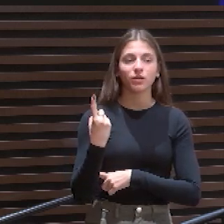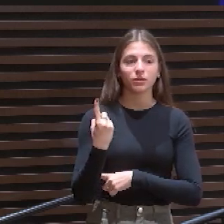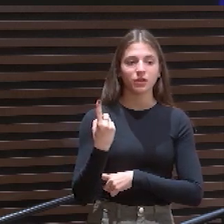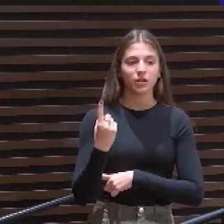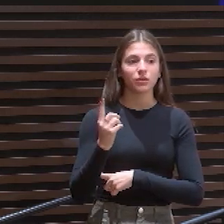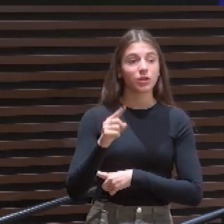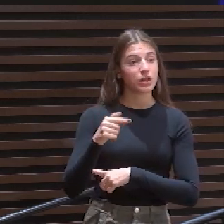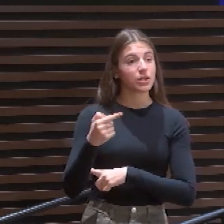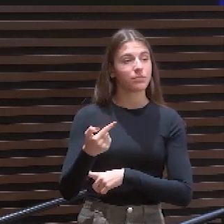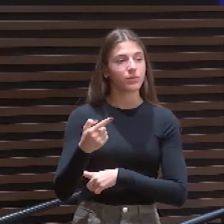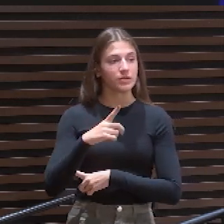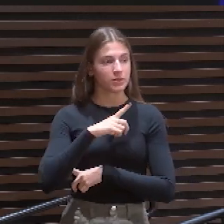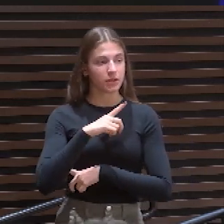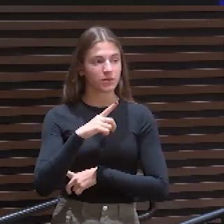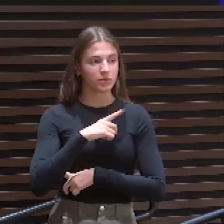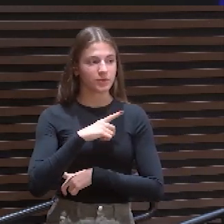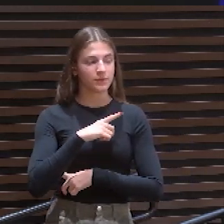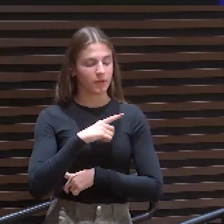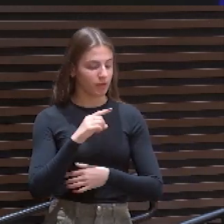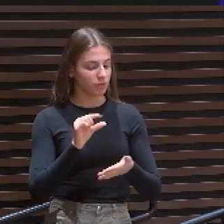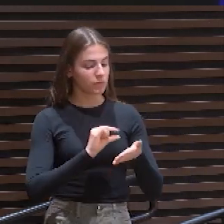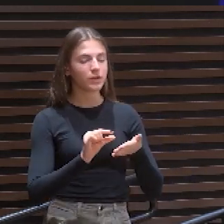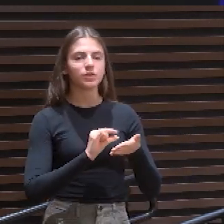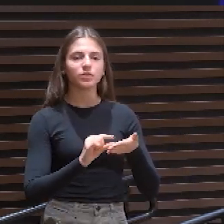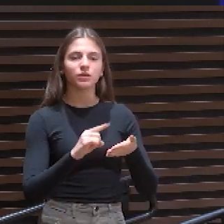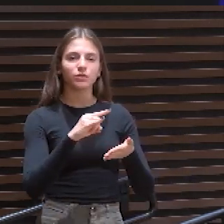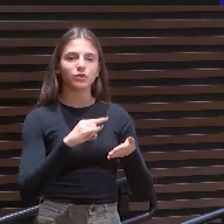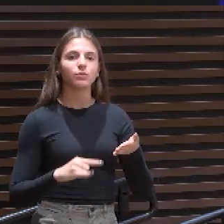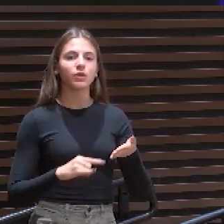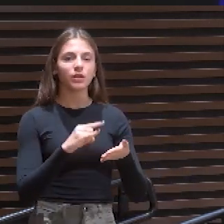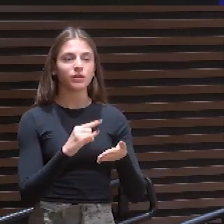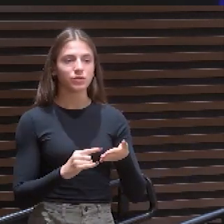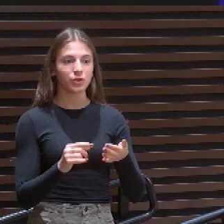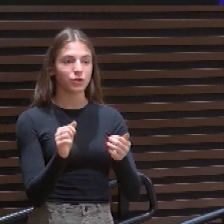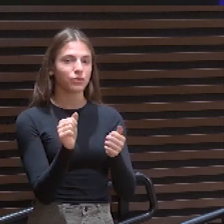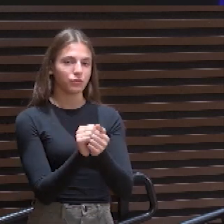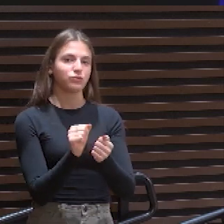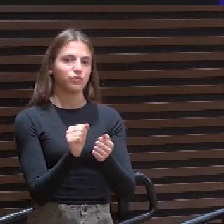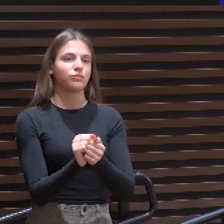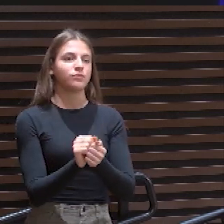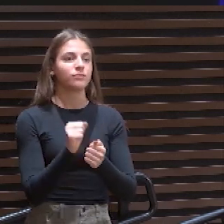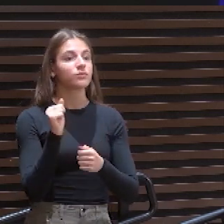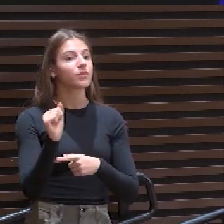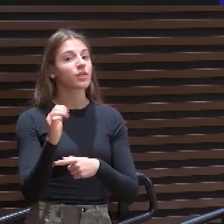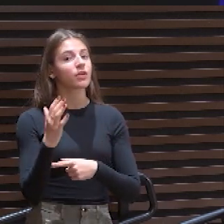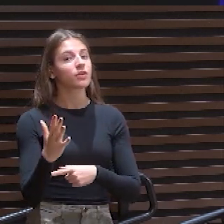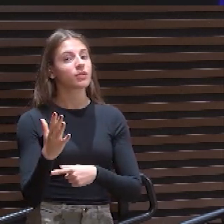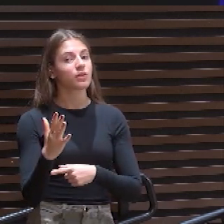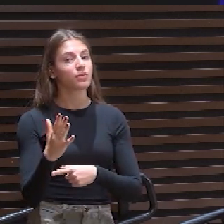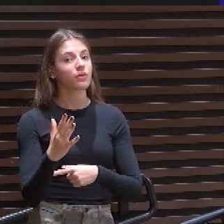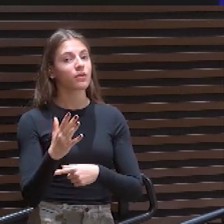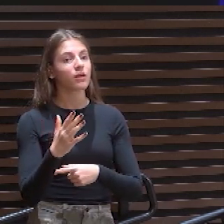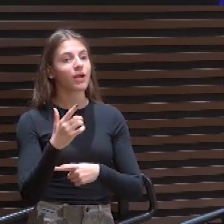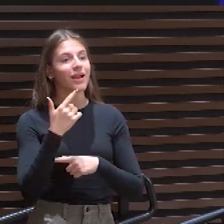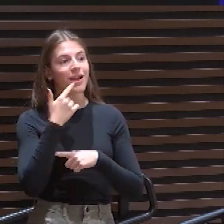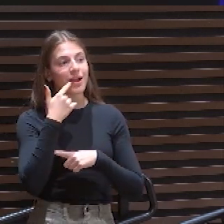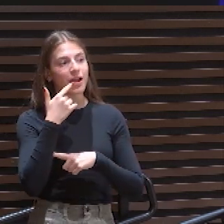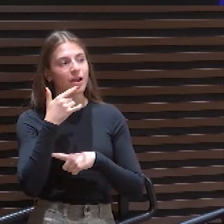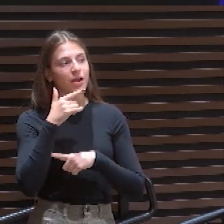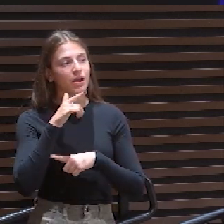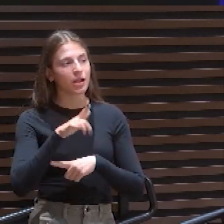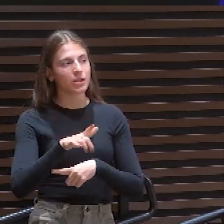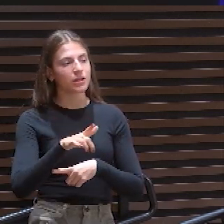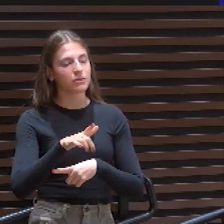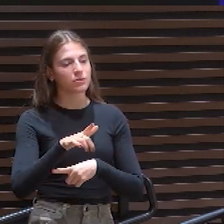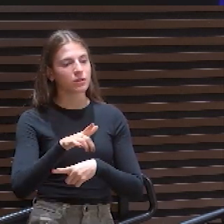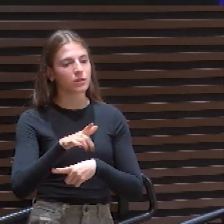outros versículos no boletim, nós voltamos a ler juntos. Então, a língua, a